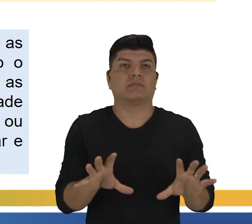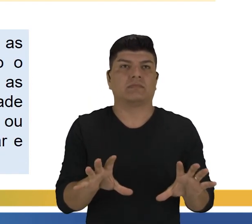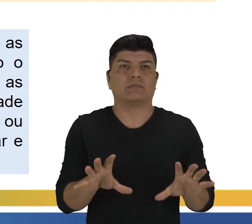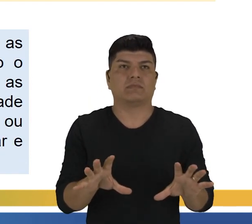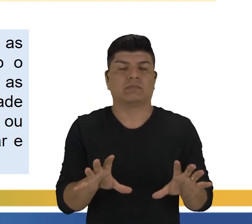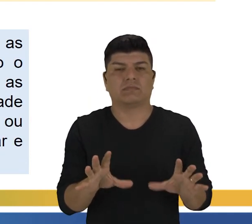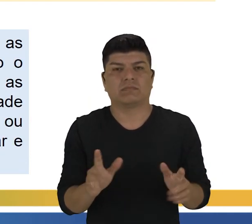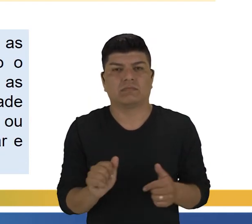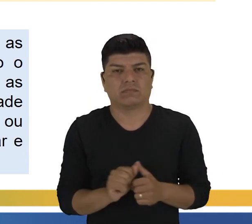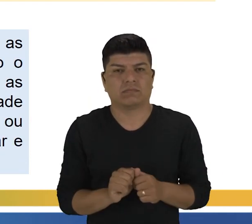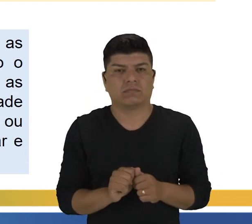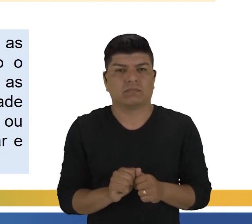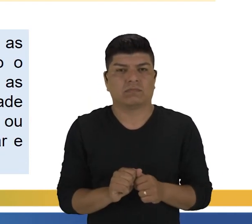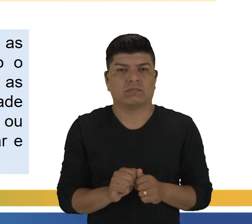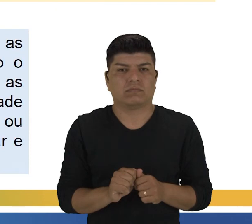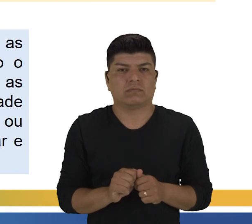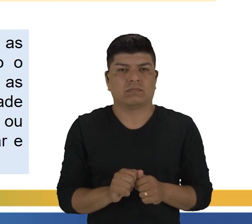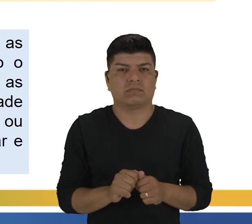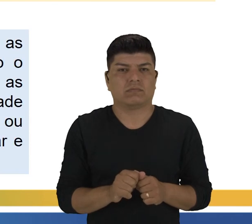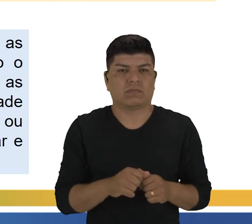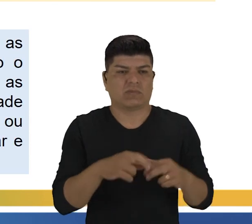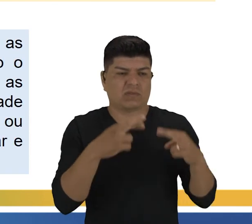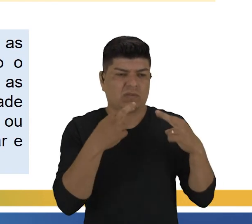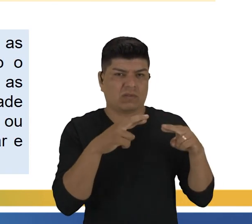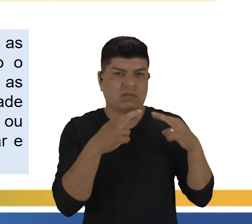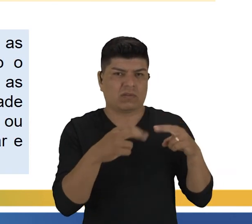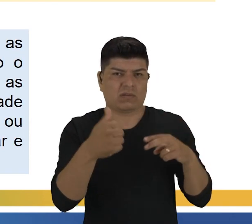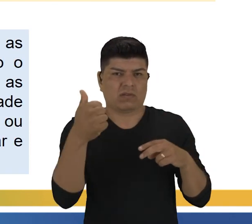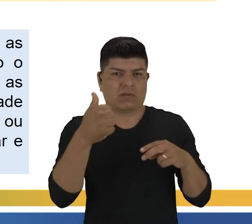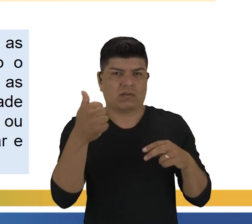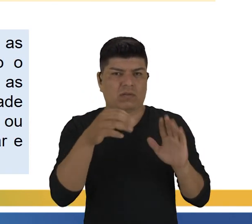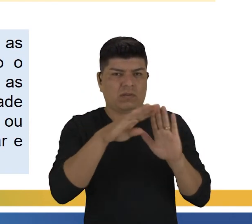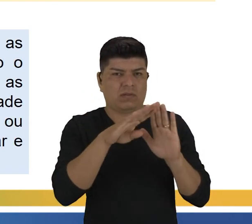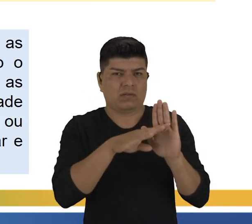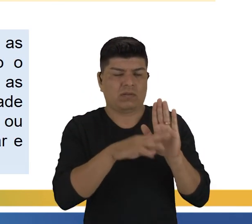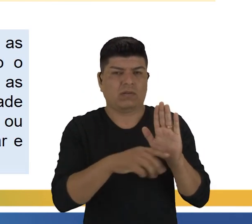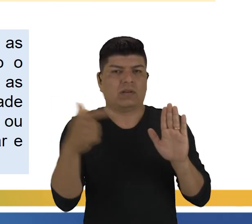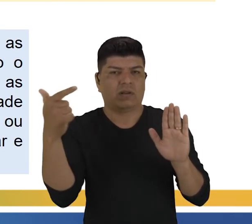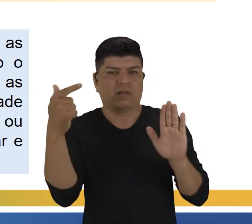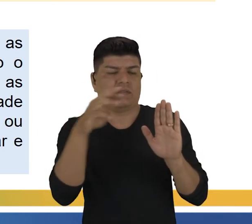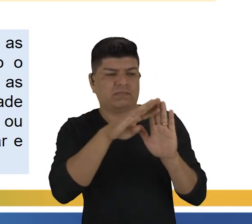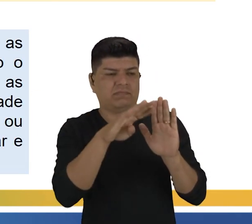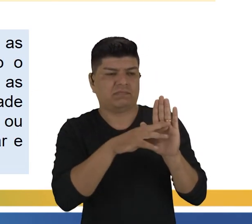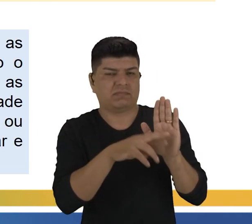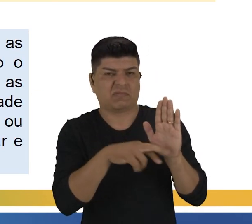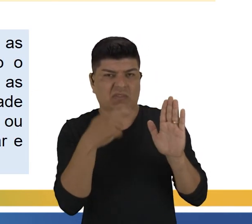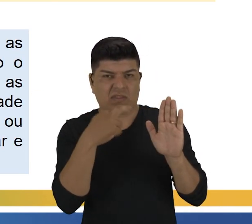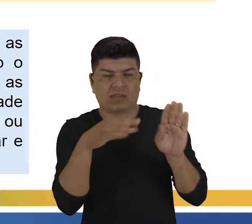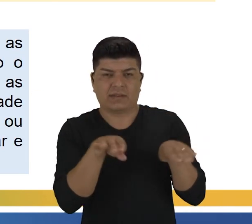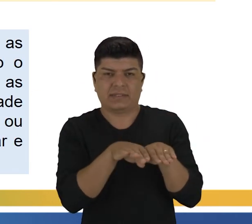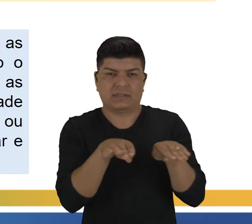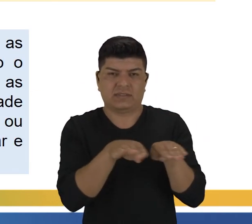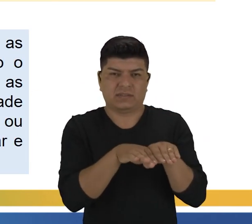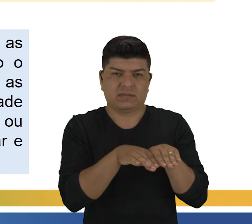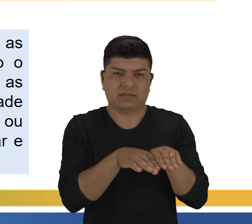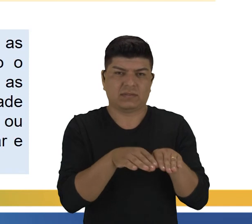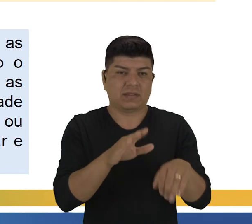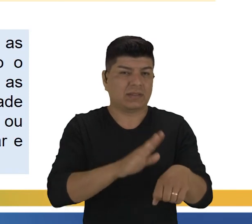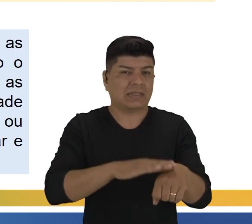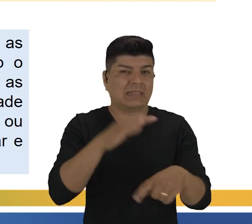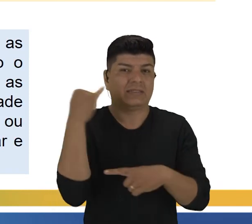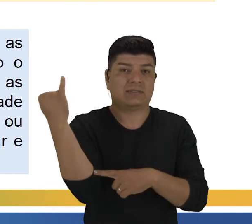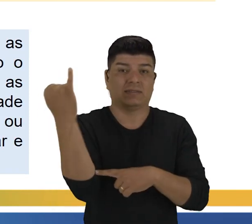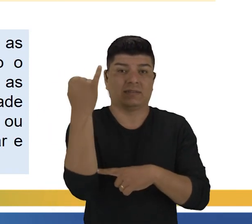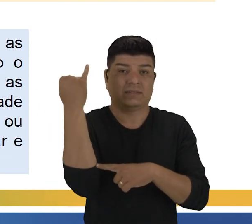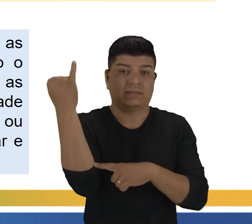caso, remetia e criticava a primeira fase e a segunda. Então, a mais marcante